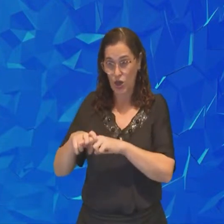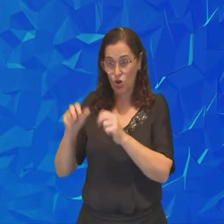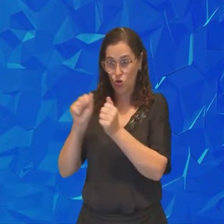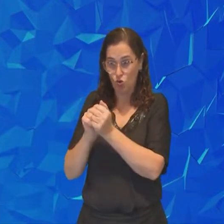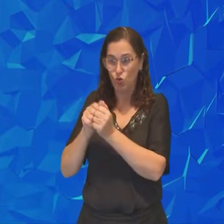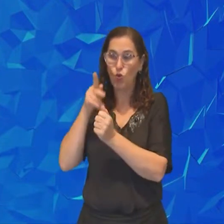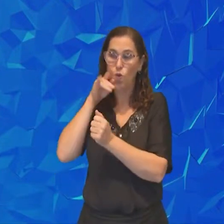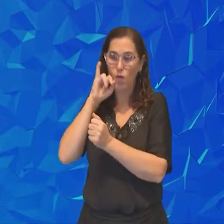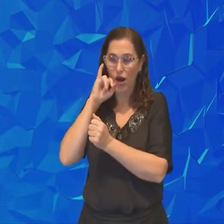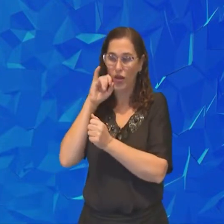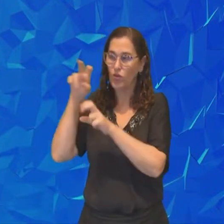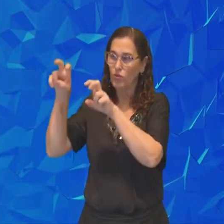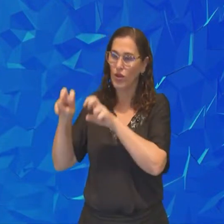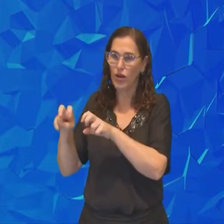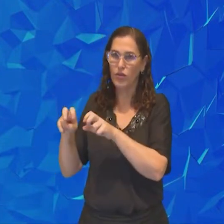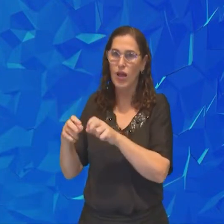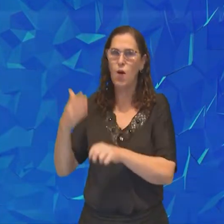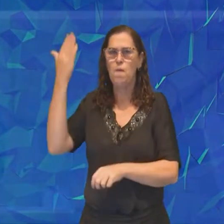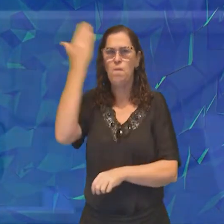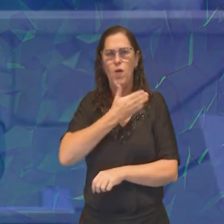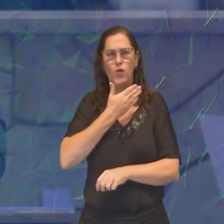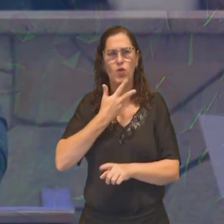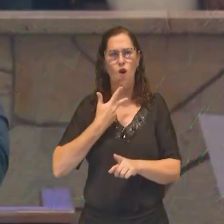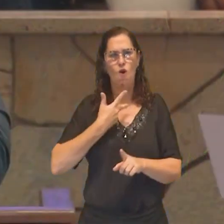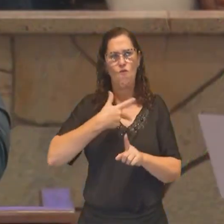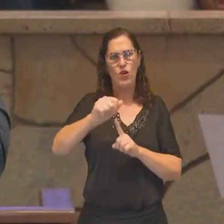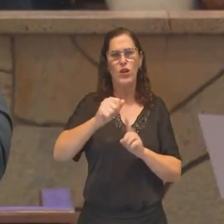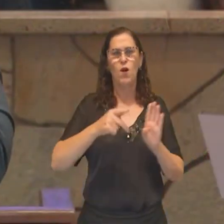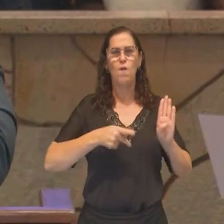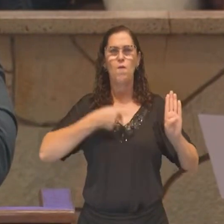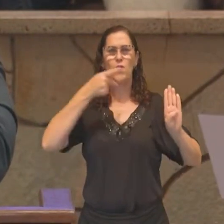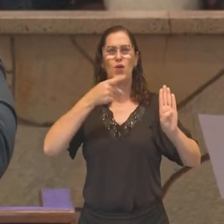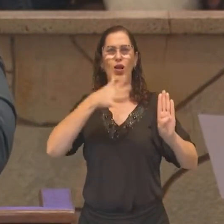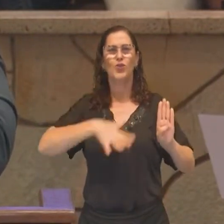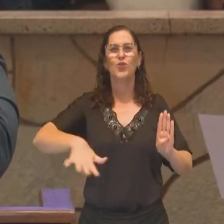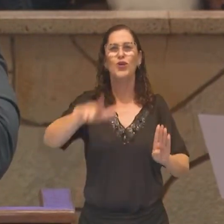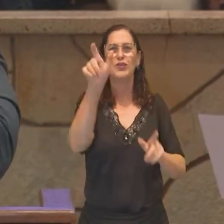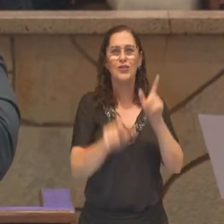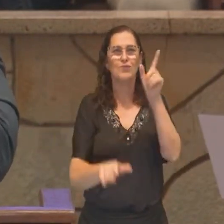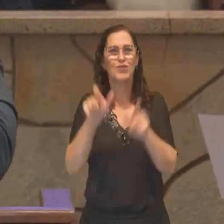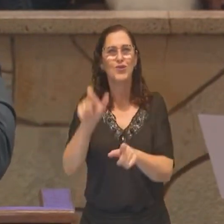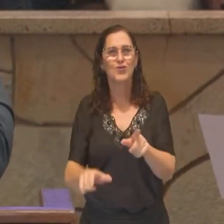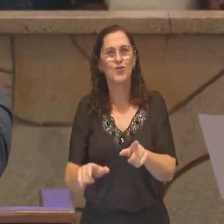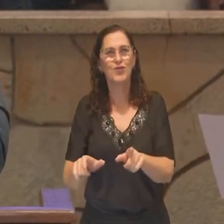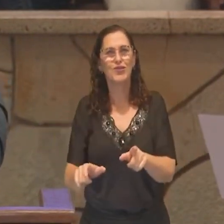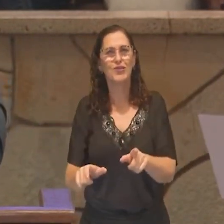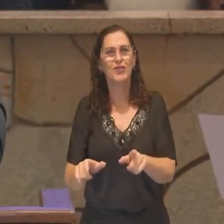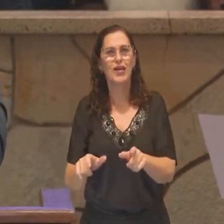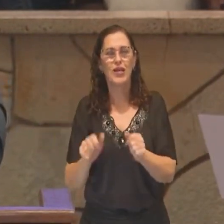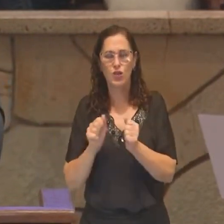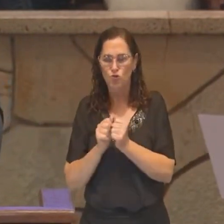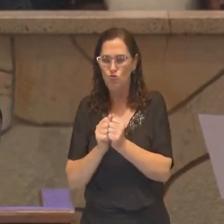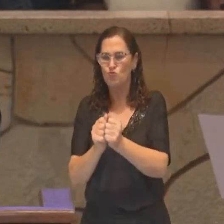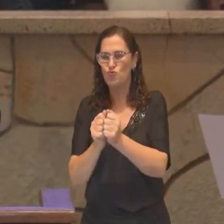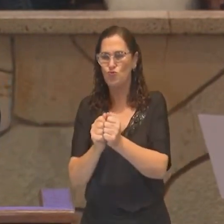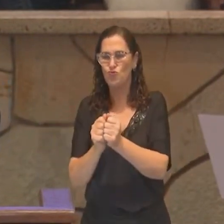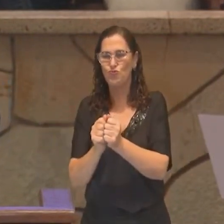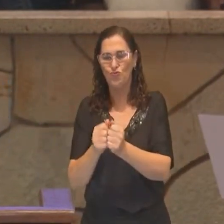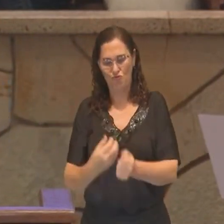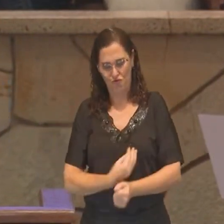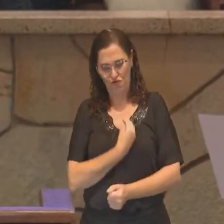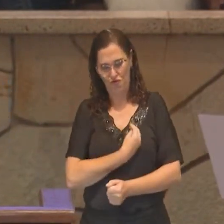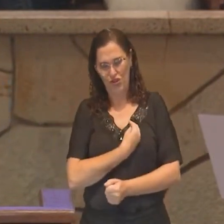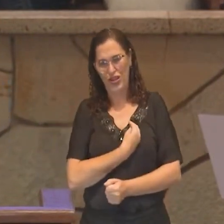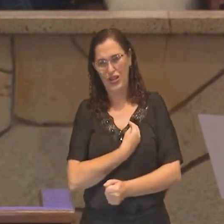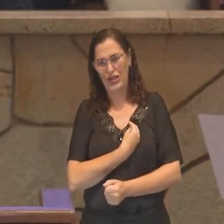É uma garantia de uma vitória, uma promessa para todos aqueles que caminharem,